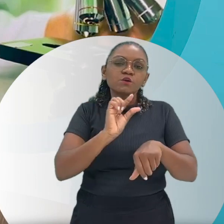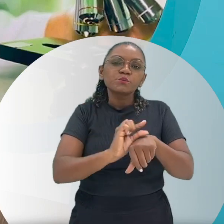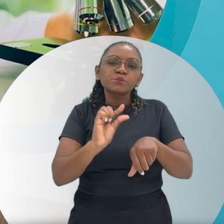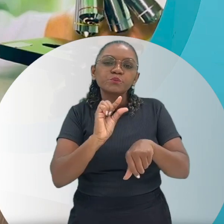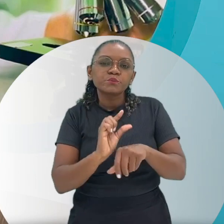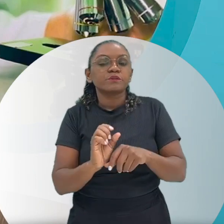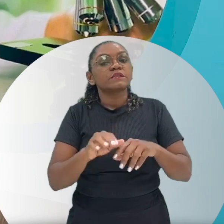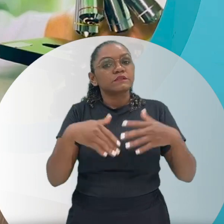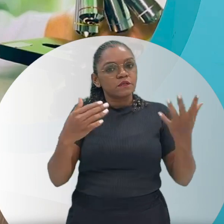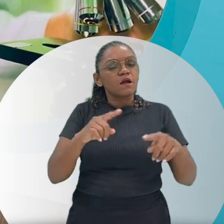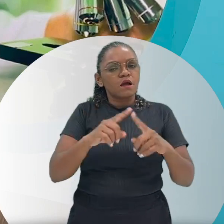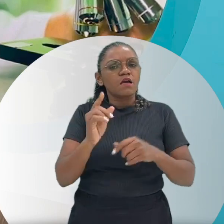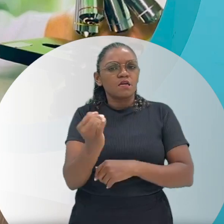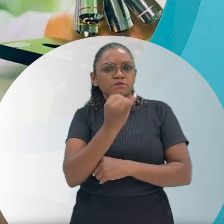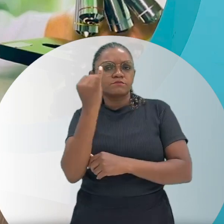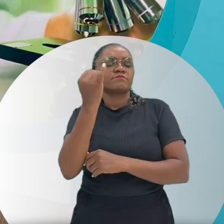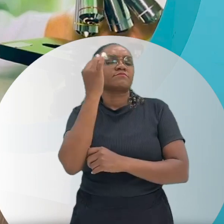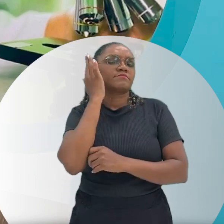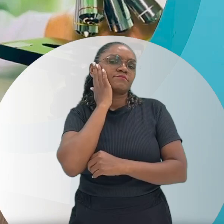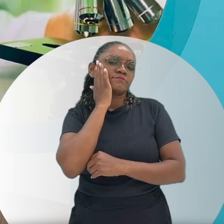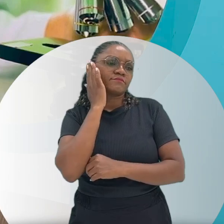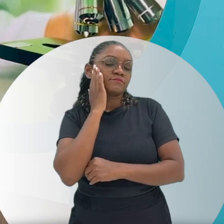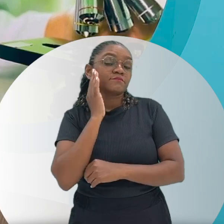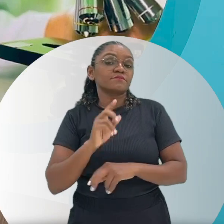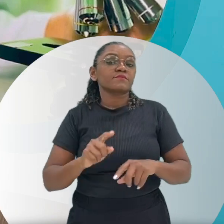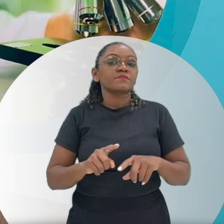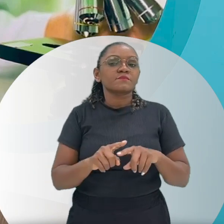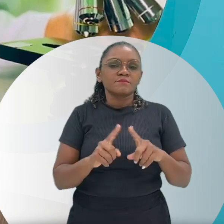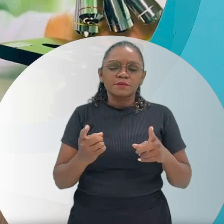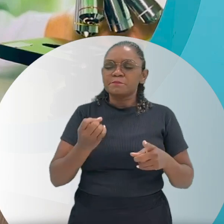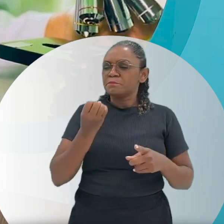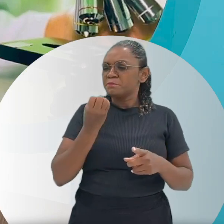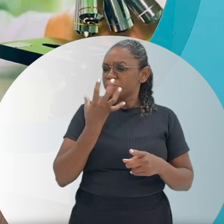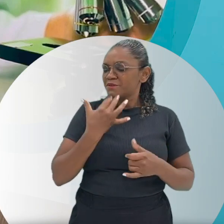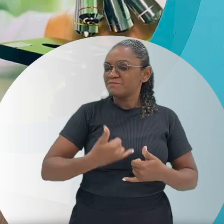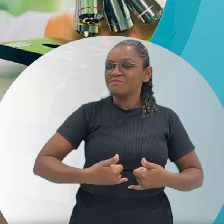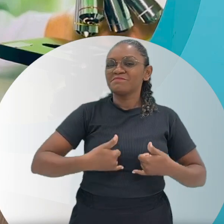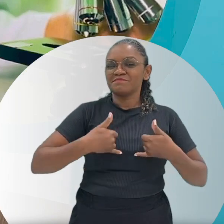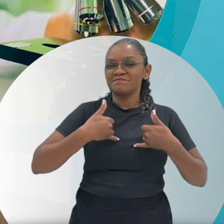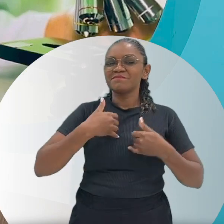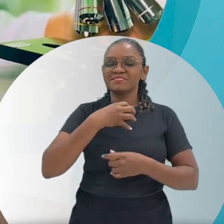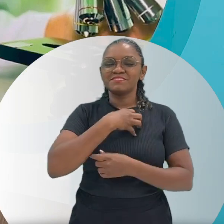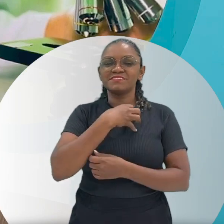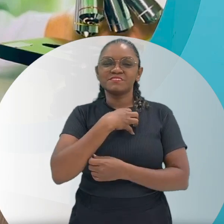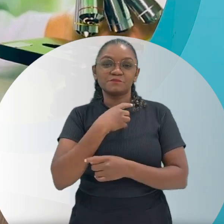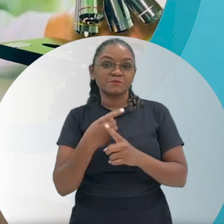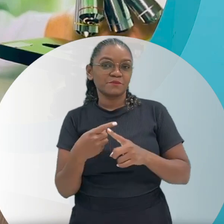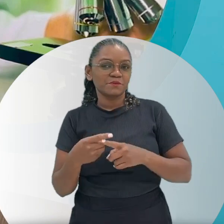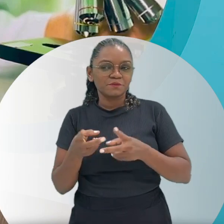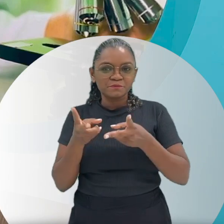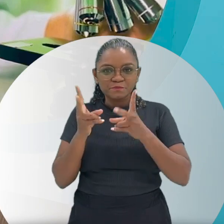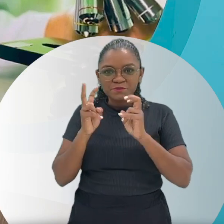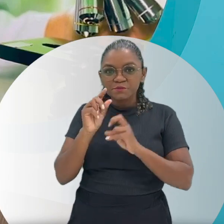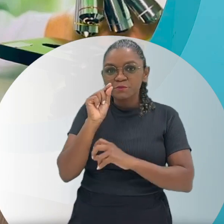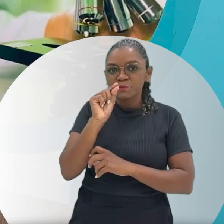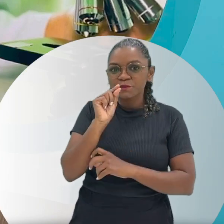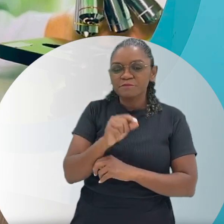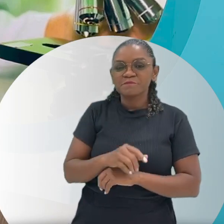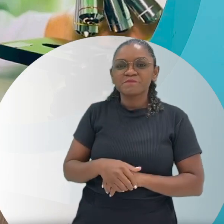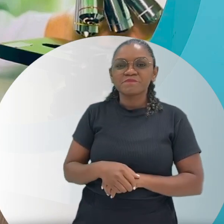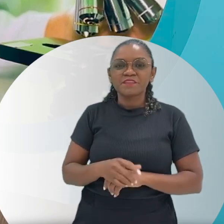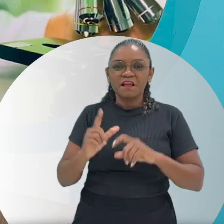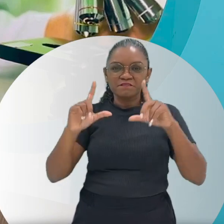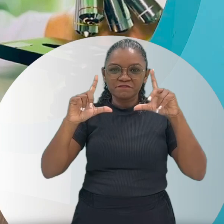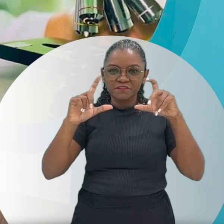muito importante e, assim, gera uma satisfação pessoal na gente, né? Como eu percebo ali quando você mostra